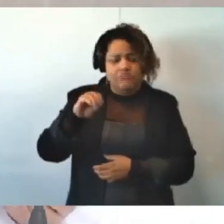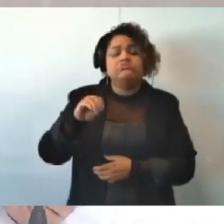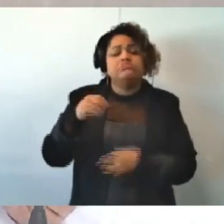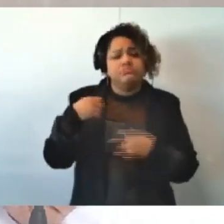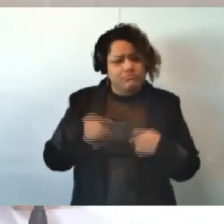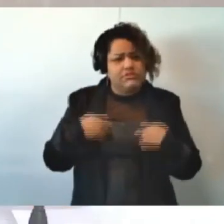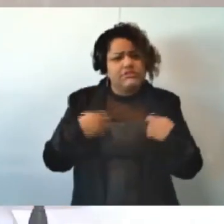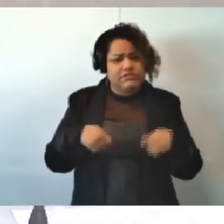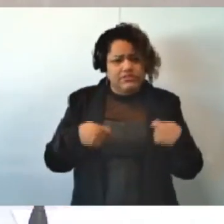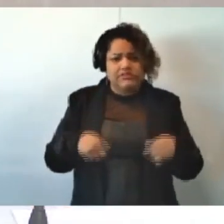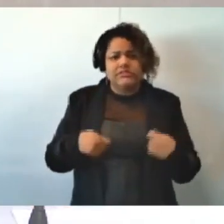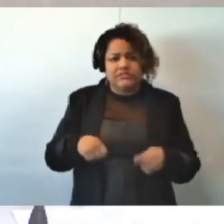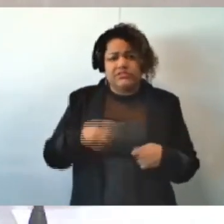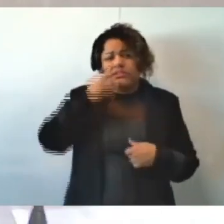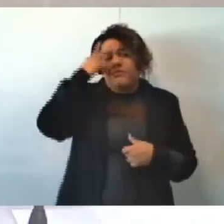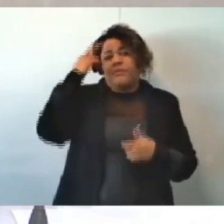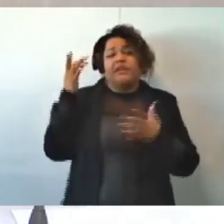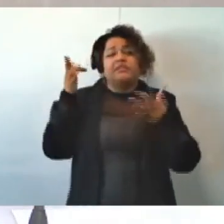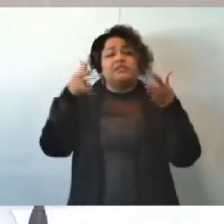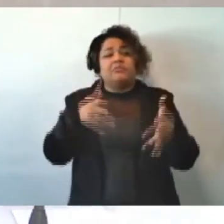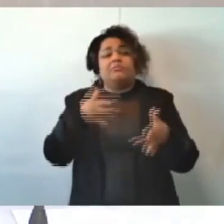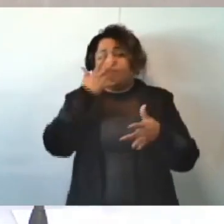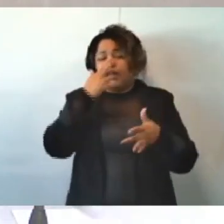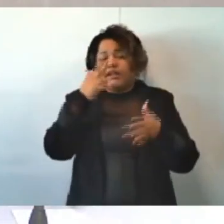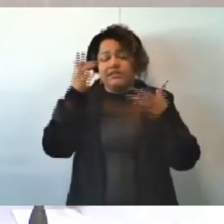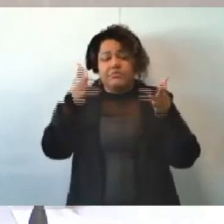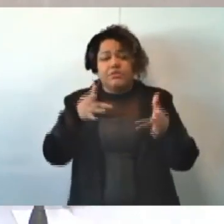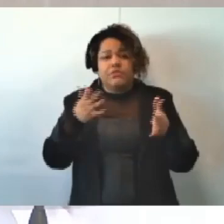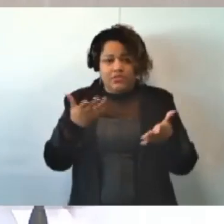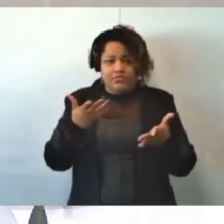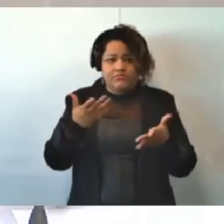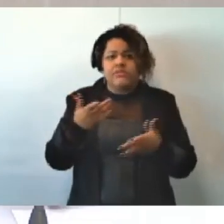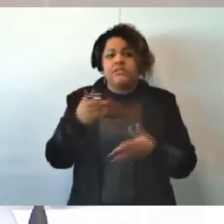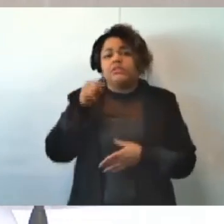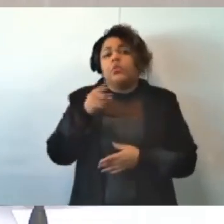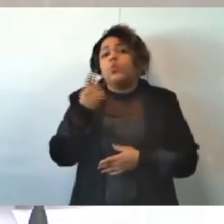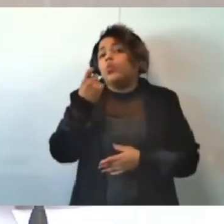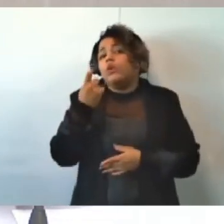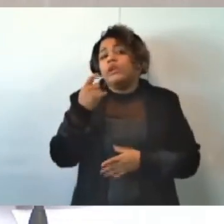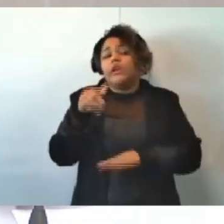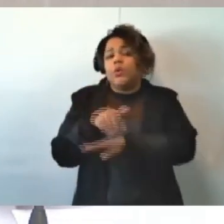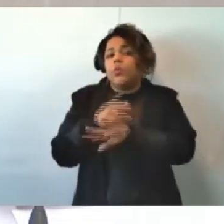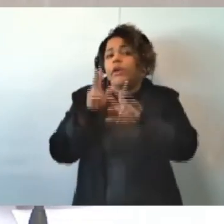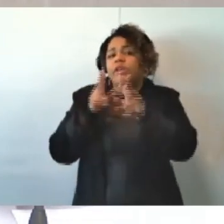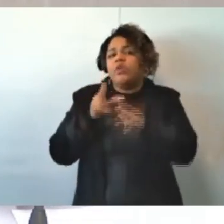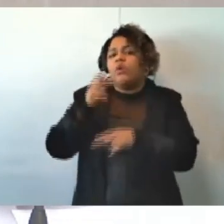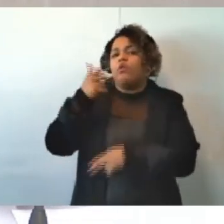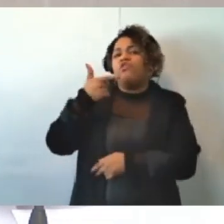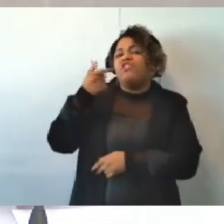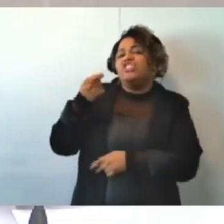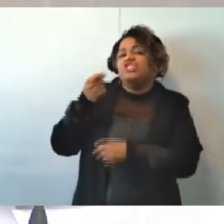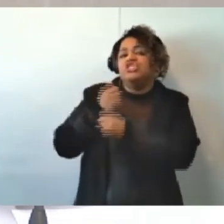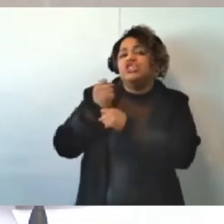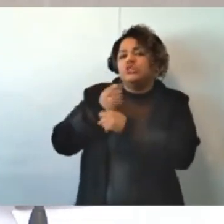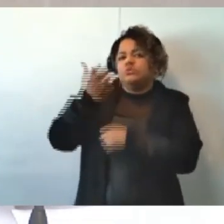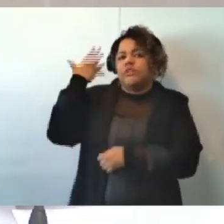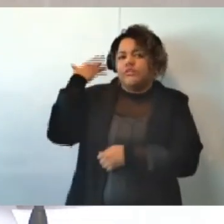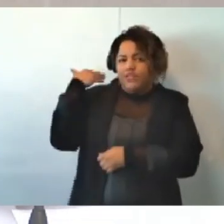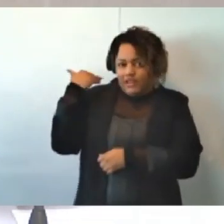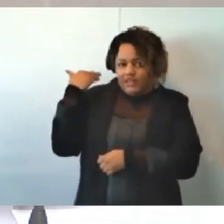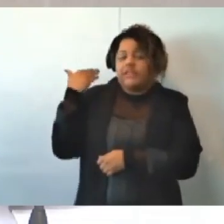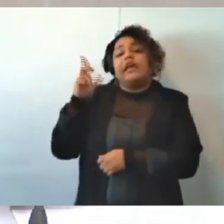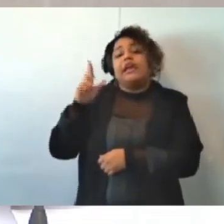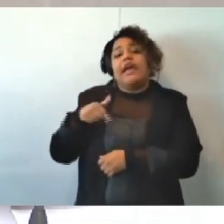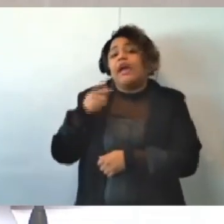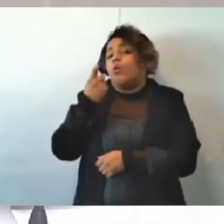realmente de acordo com o que era o Floresta há 20, 15 anos atrás é a Francisco Sales. Ela